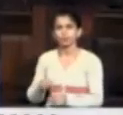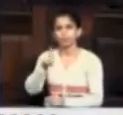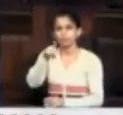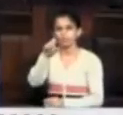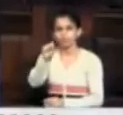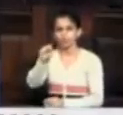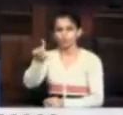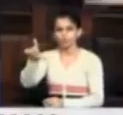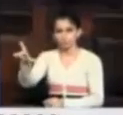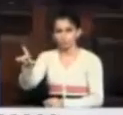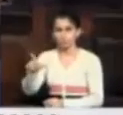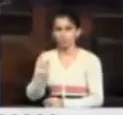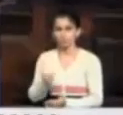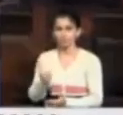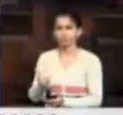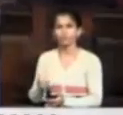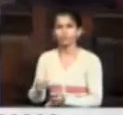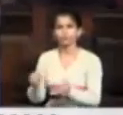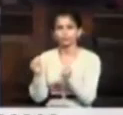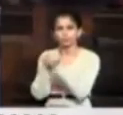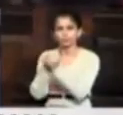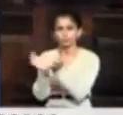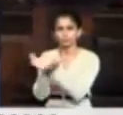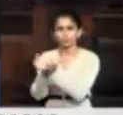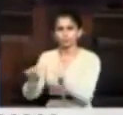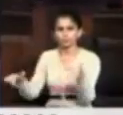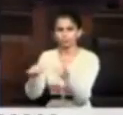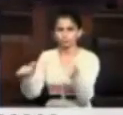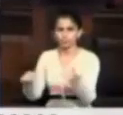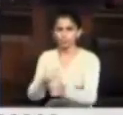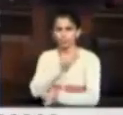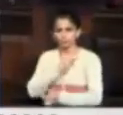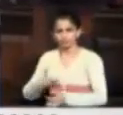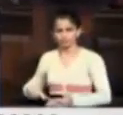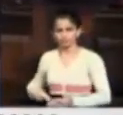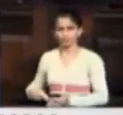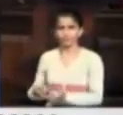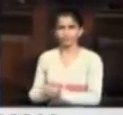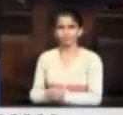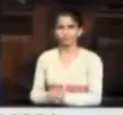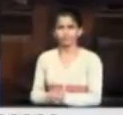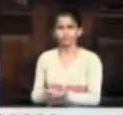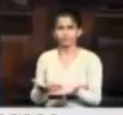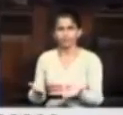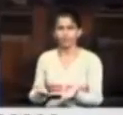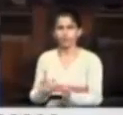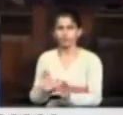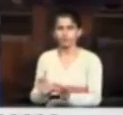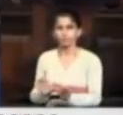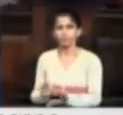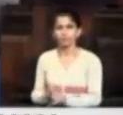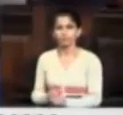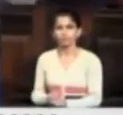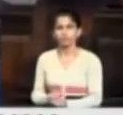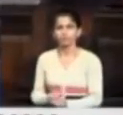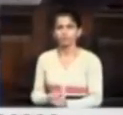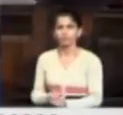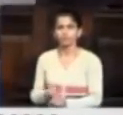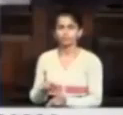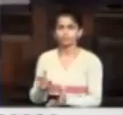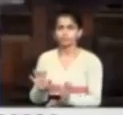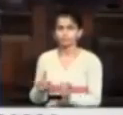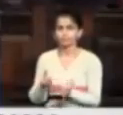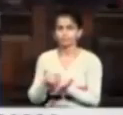PSOL sempre esteve do lado dos servidores. A gente não tem esse risco de ser interpretado dessa maneira. Mas não é verdade que para